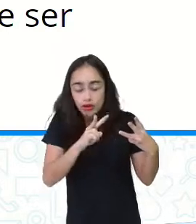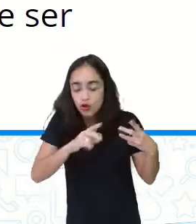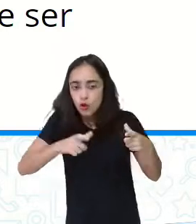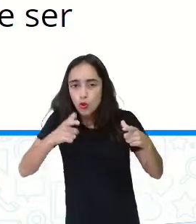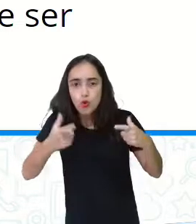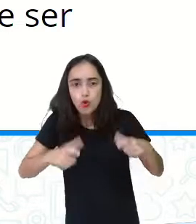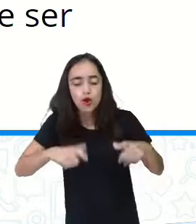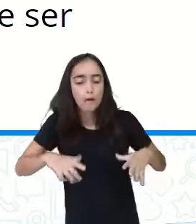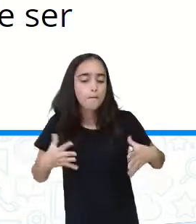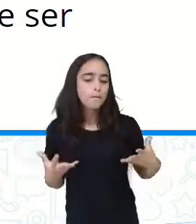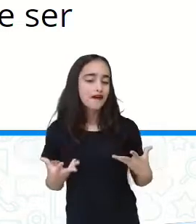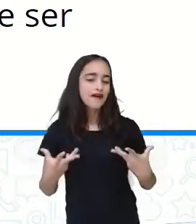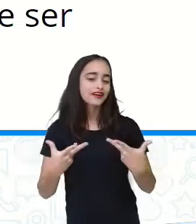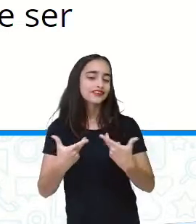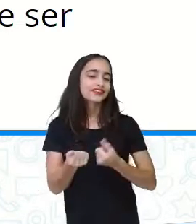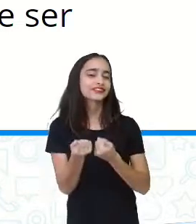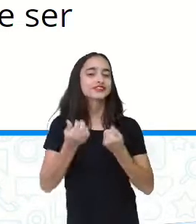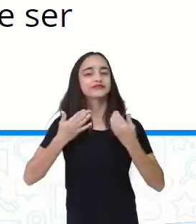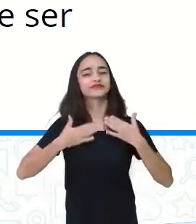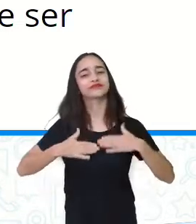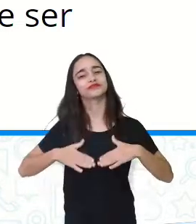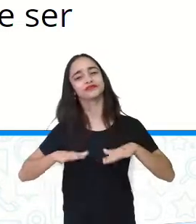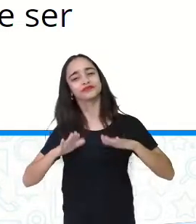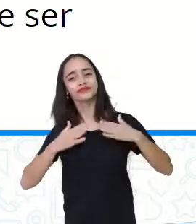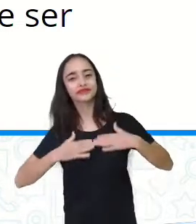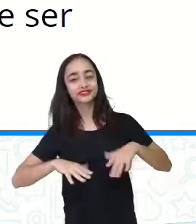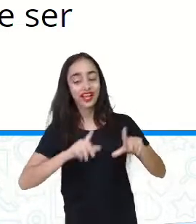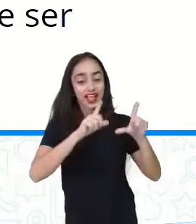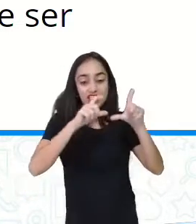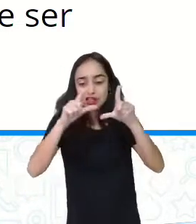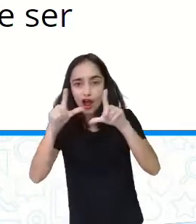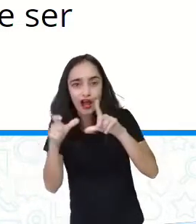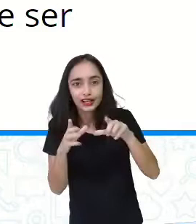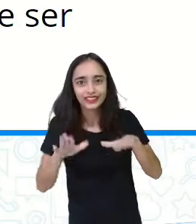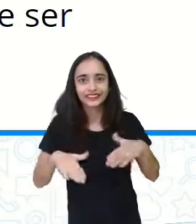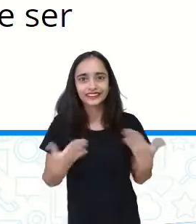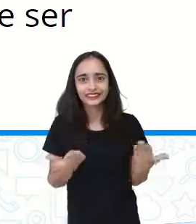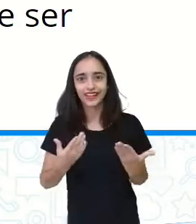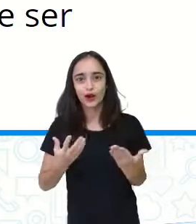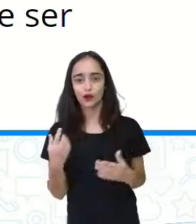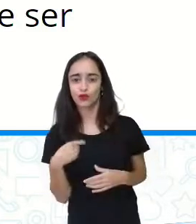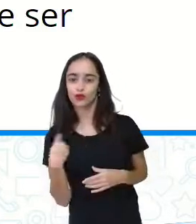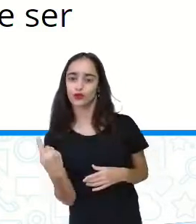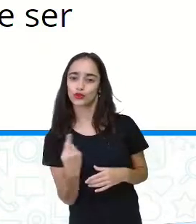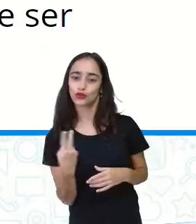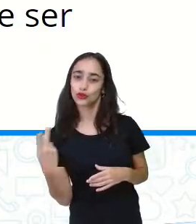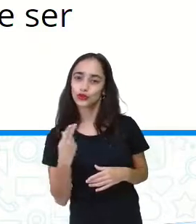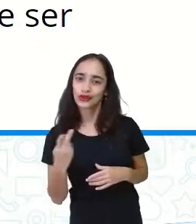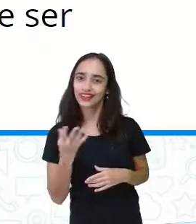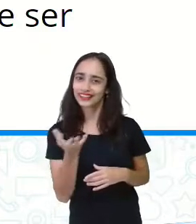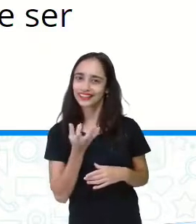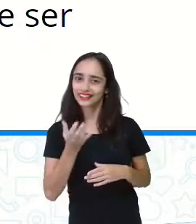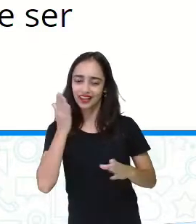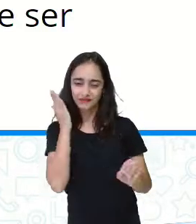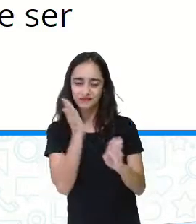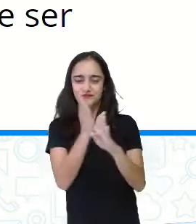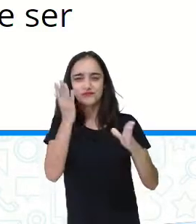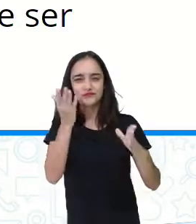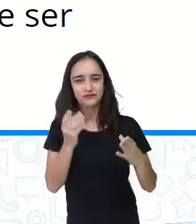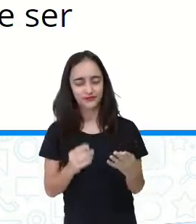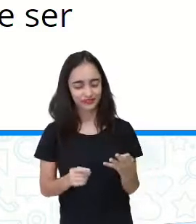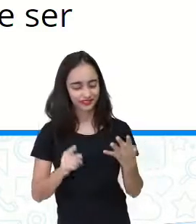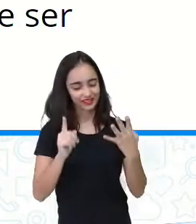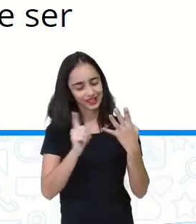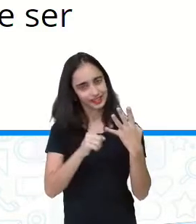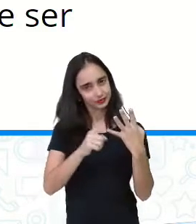para relaxar fazer fotos então viemos descobrir estamos adorando e a letra d